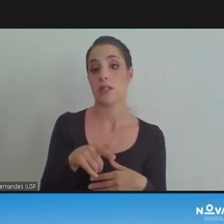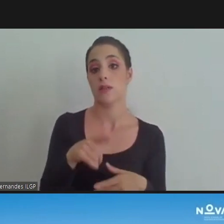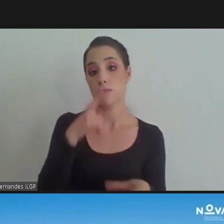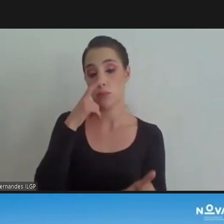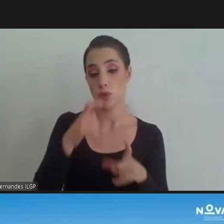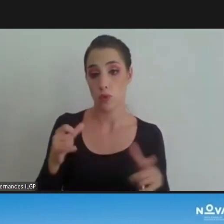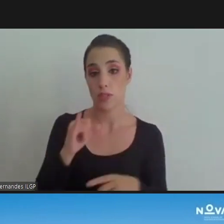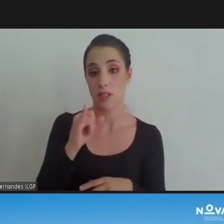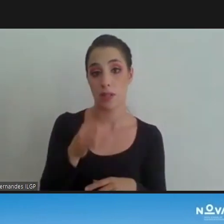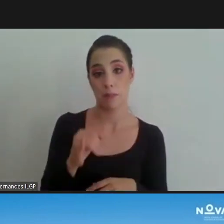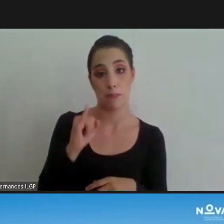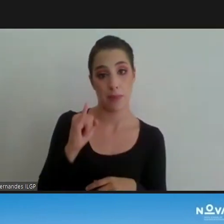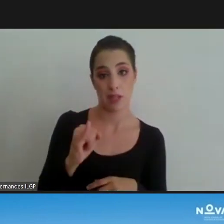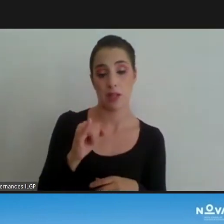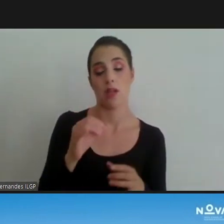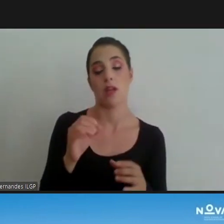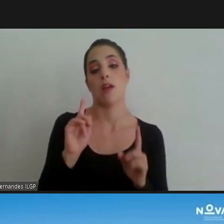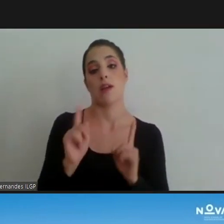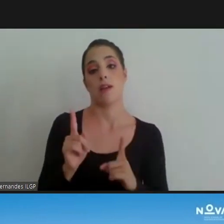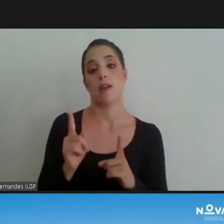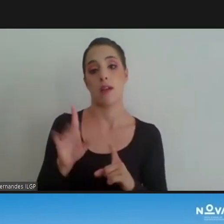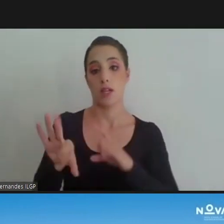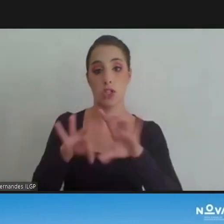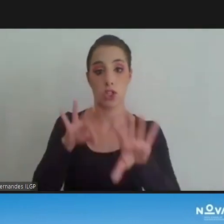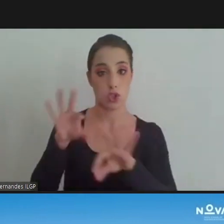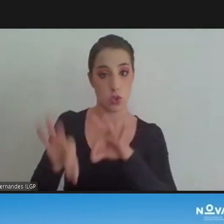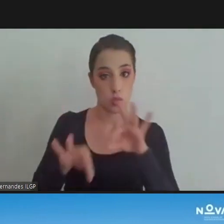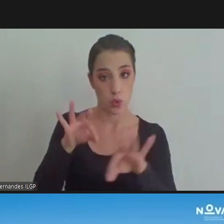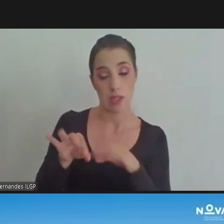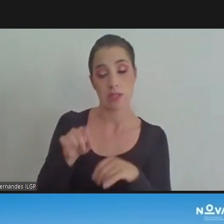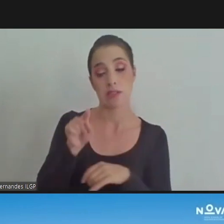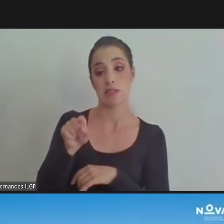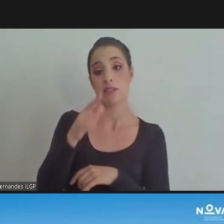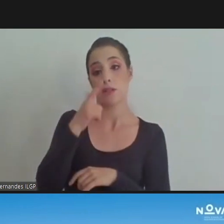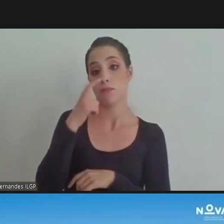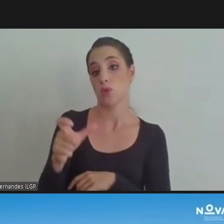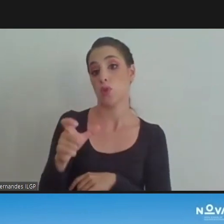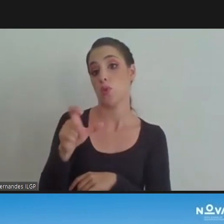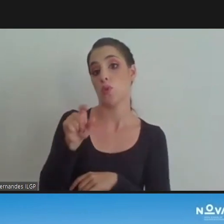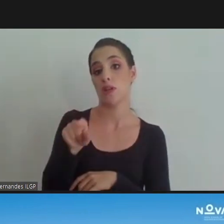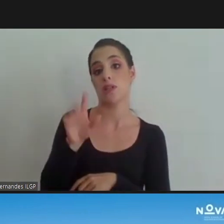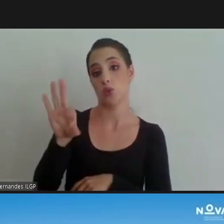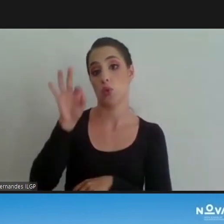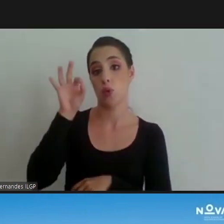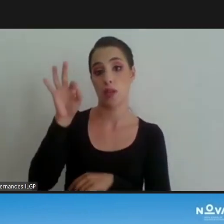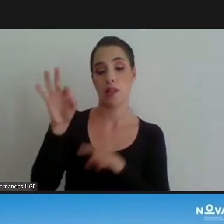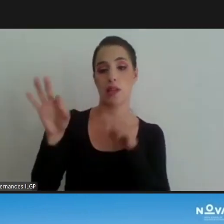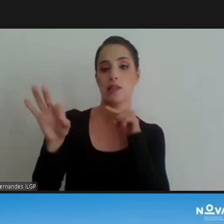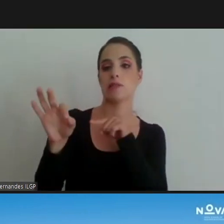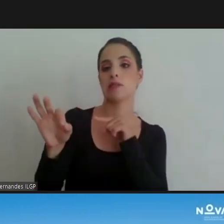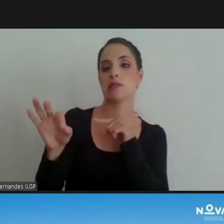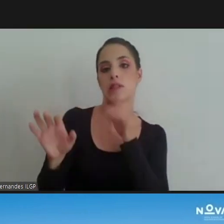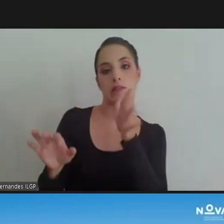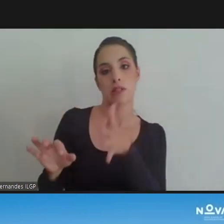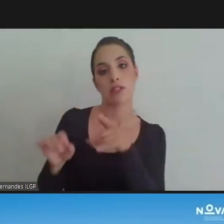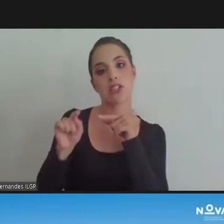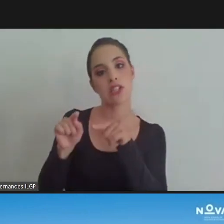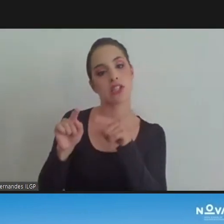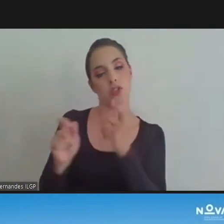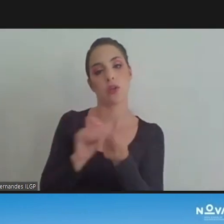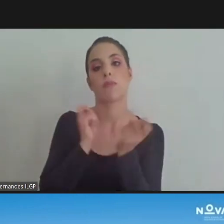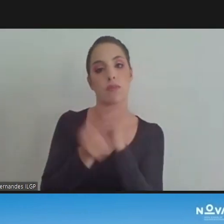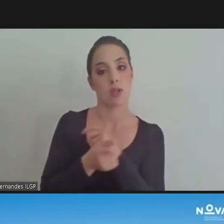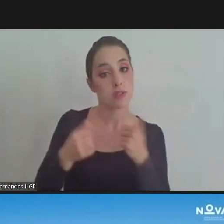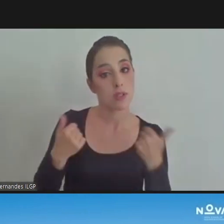edis, que são órgãos eleitos, assumam isto como uma alternativa para a provisão dos